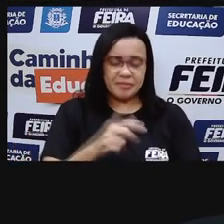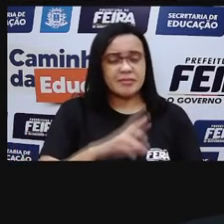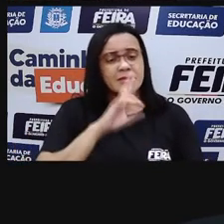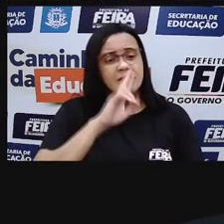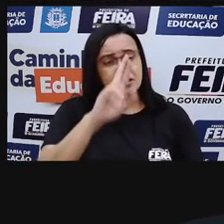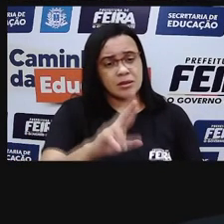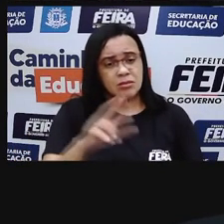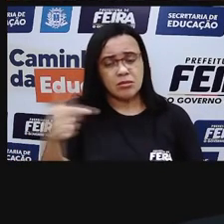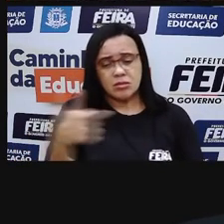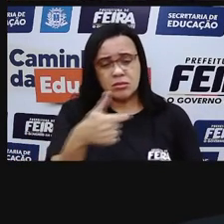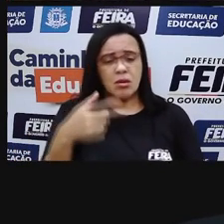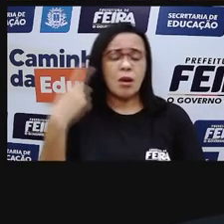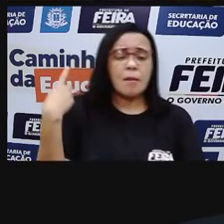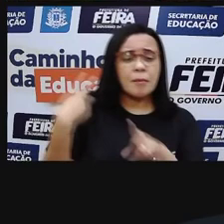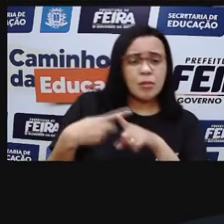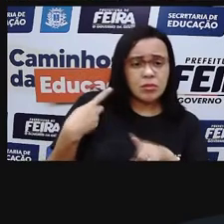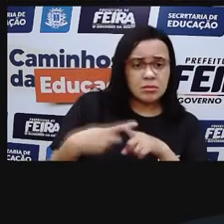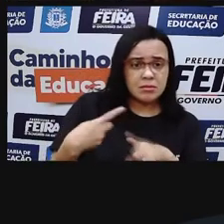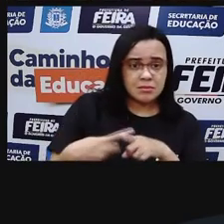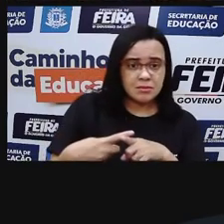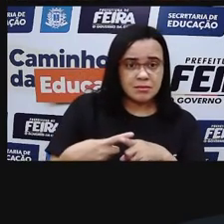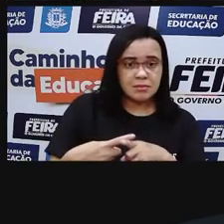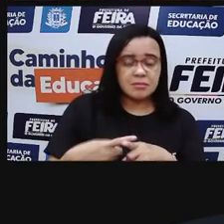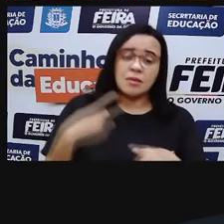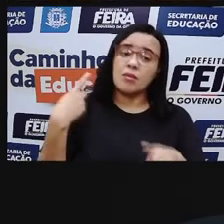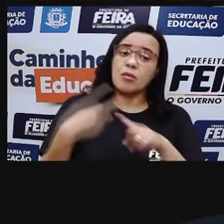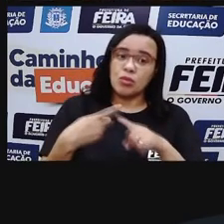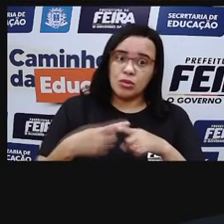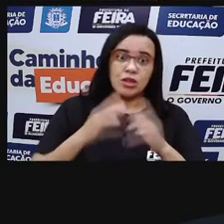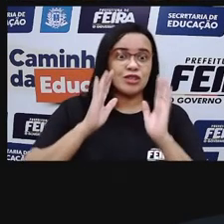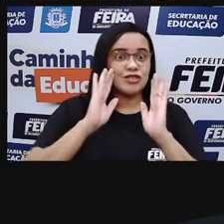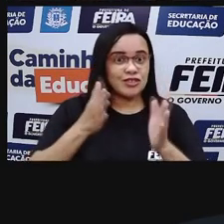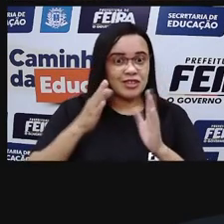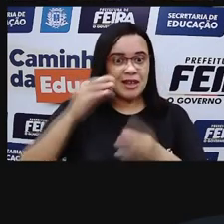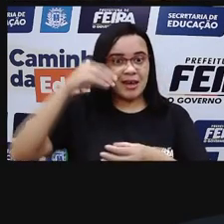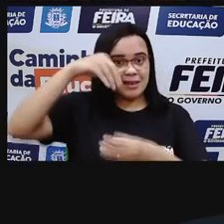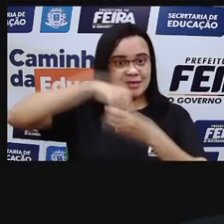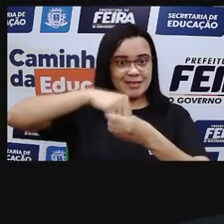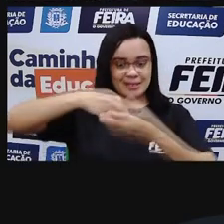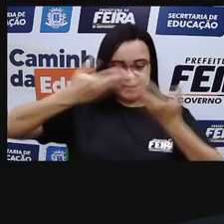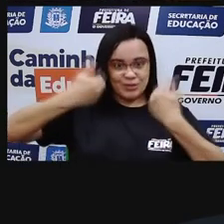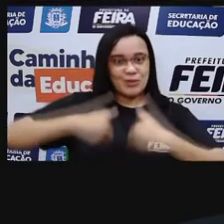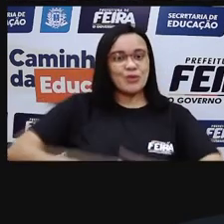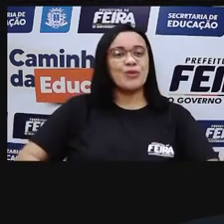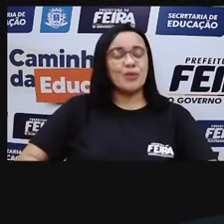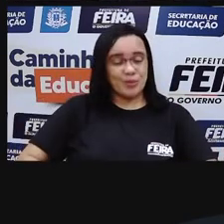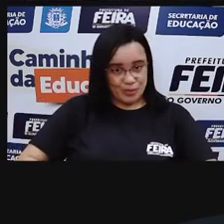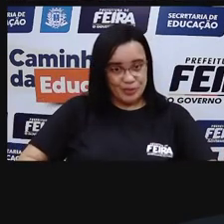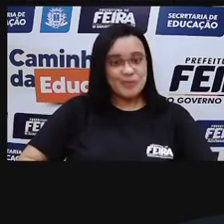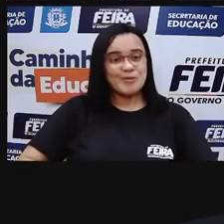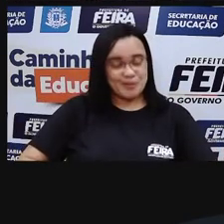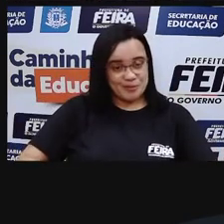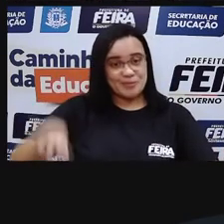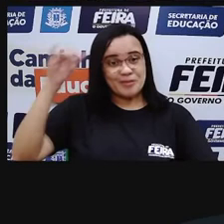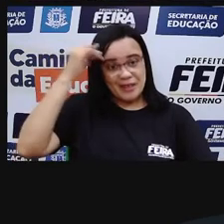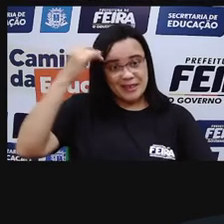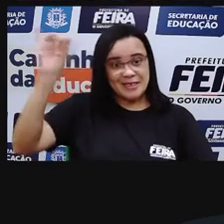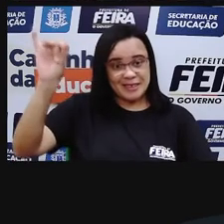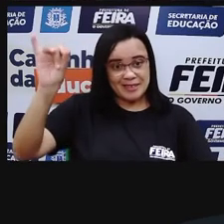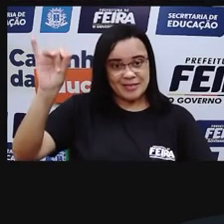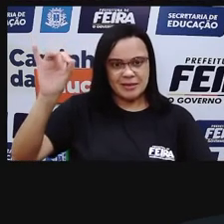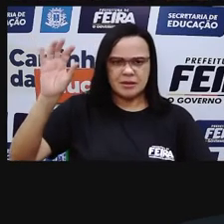resposta secundária? Porque eu já tenho produzido, graças à vacina, anticorpos contra o vírus da Covid.